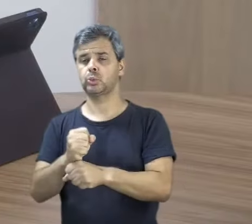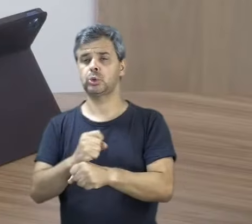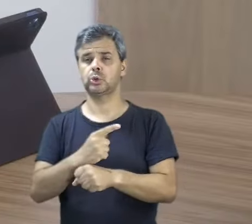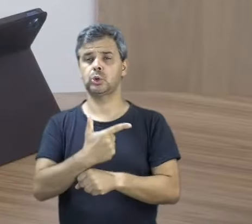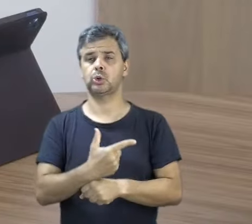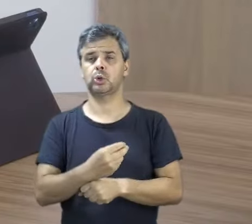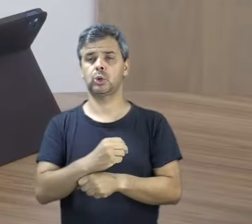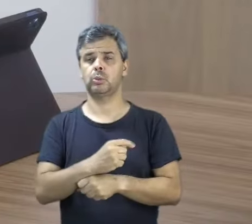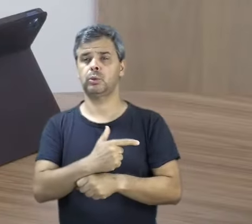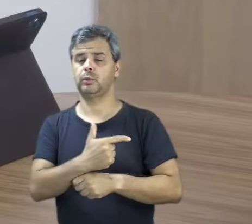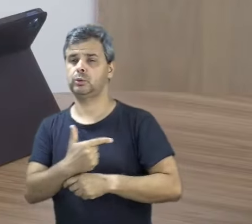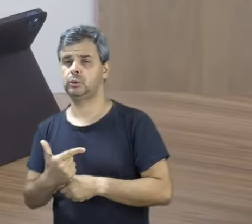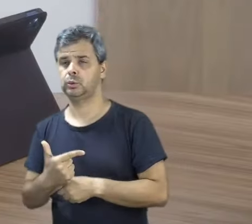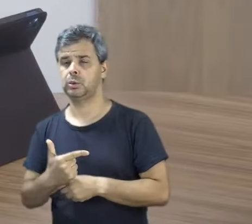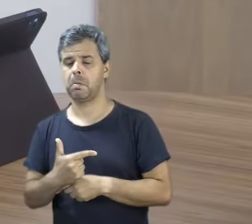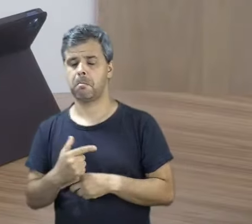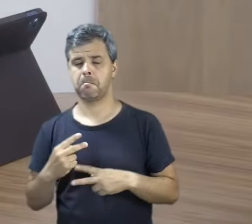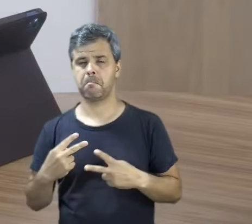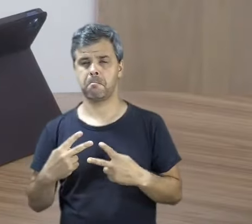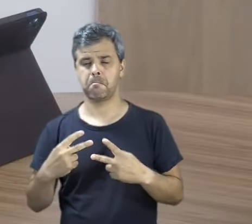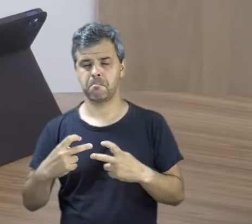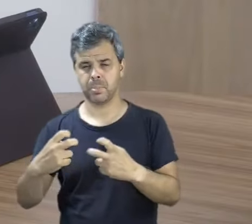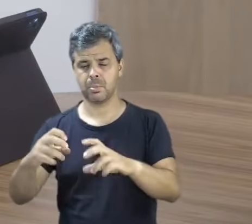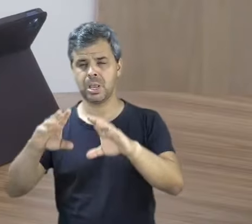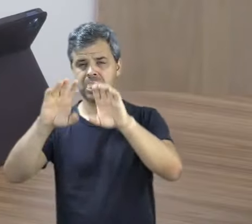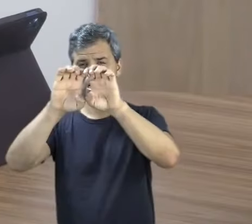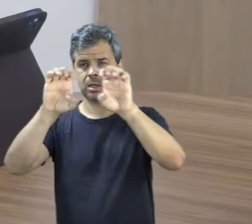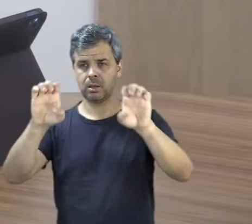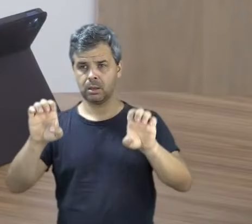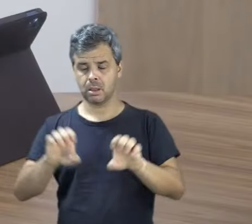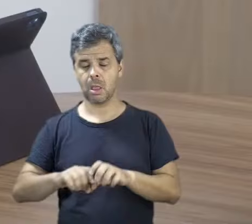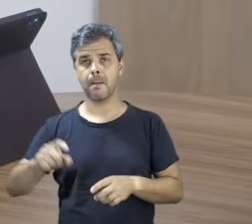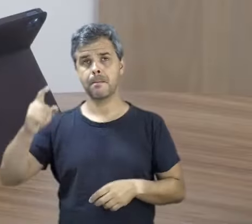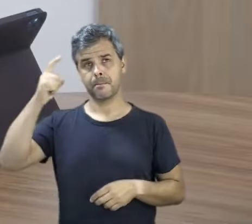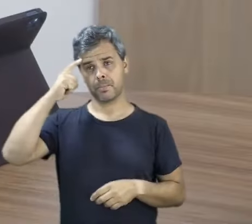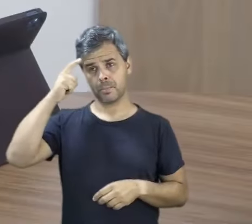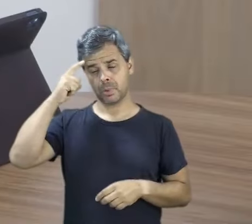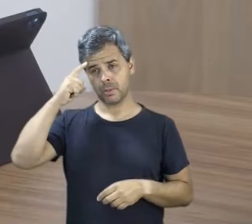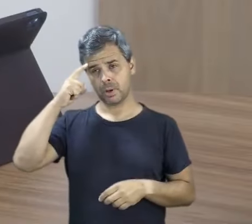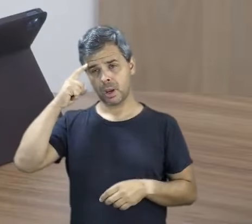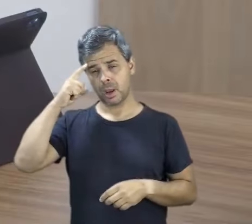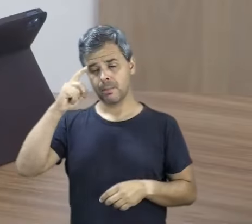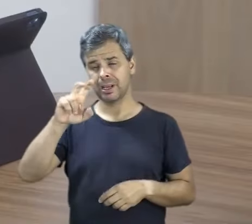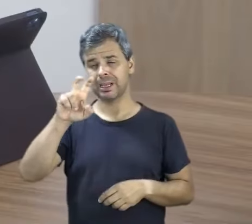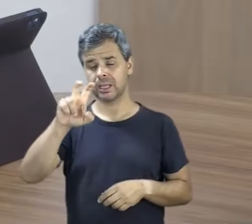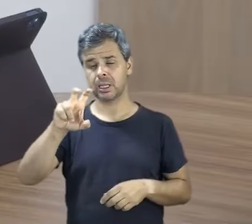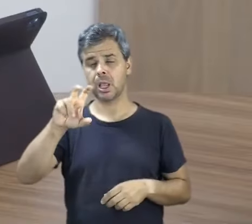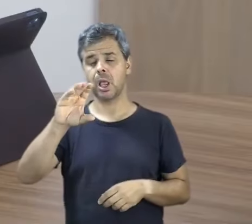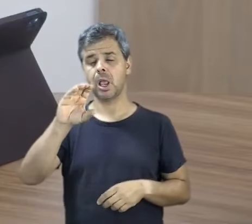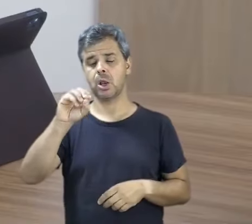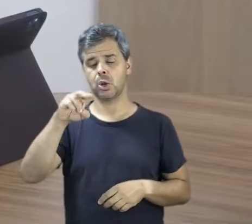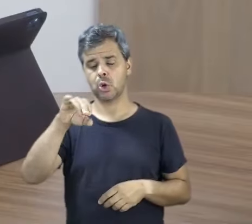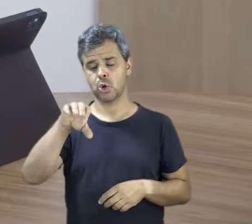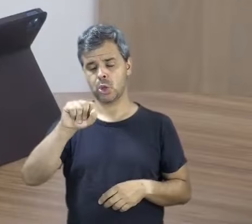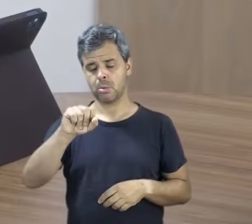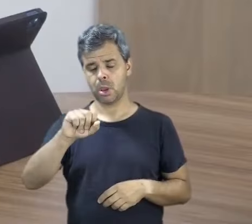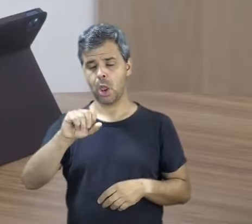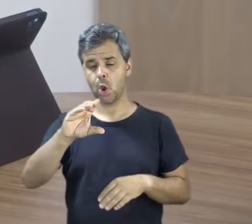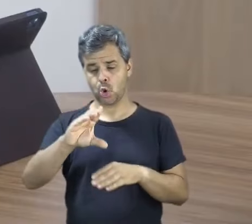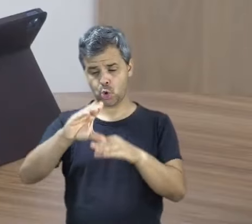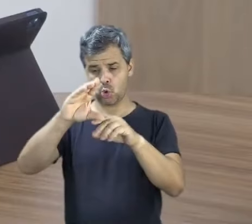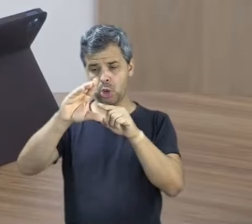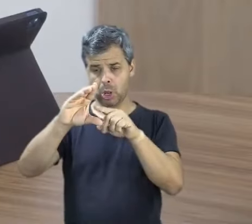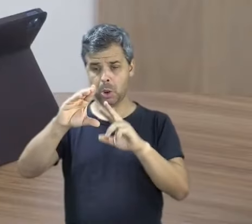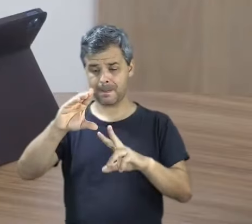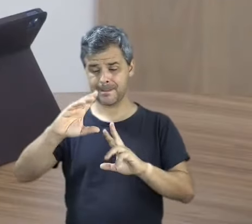2022, né, verificar as estruturas que estavam sendo pensadas para essa quinta CONAPI. Perfeito. E aí o Conselho identificou que